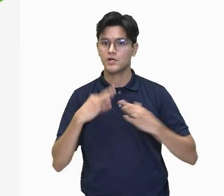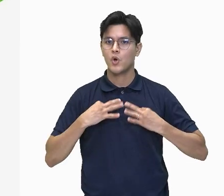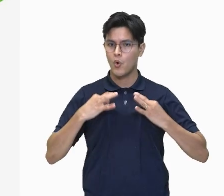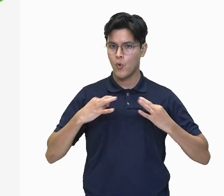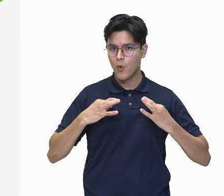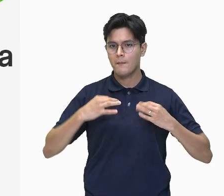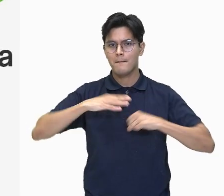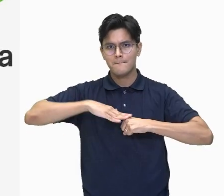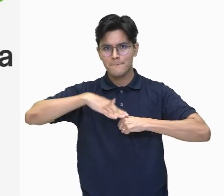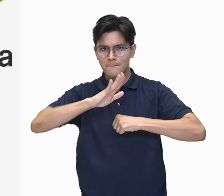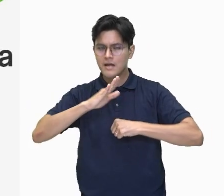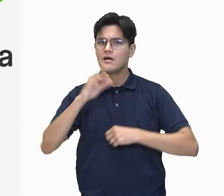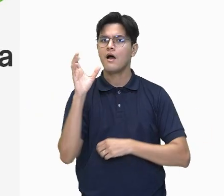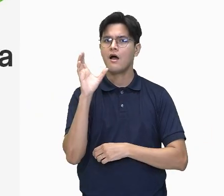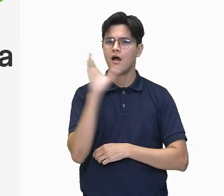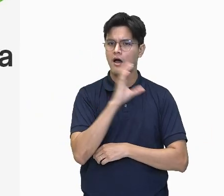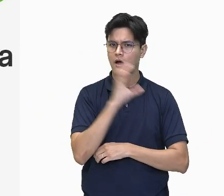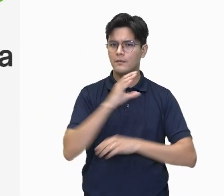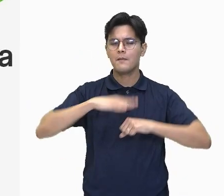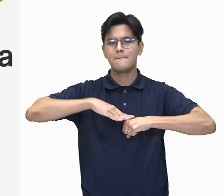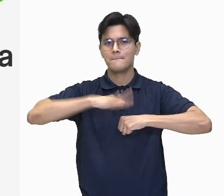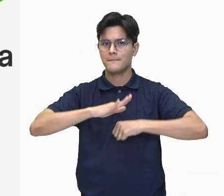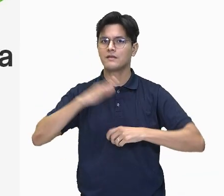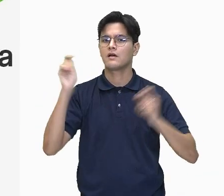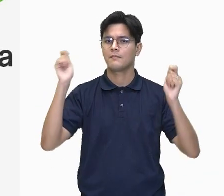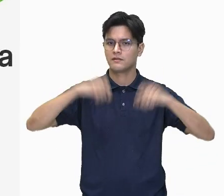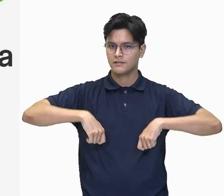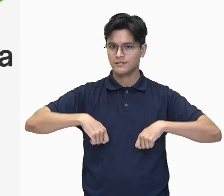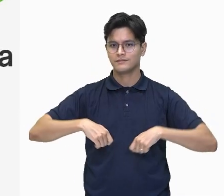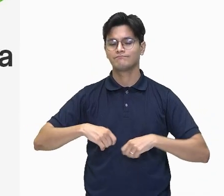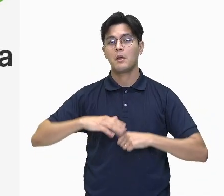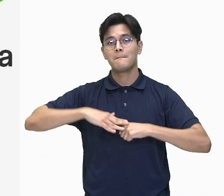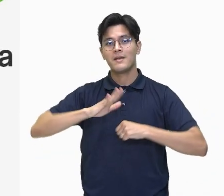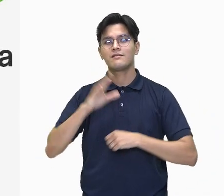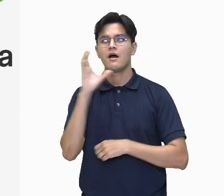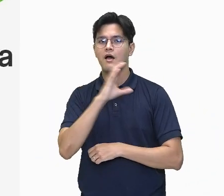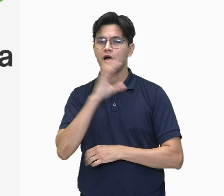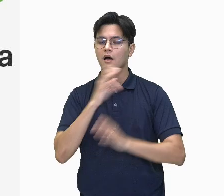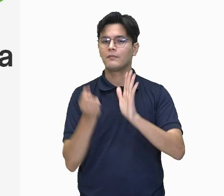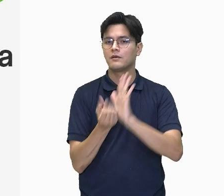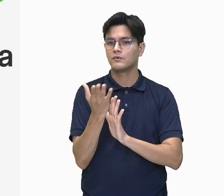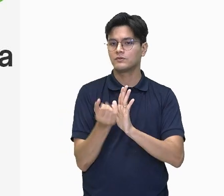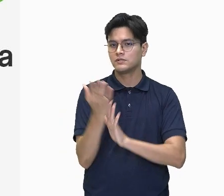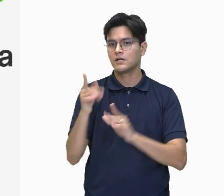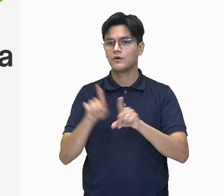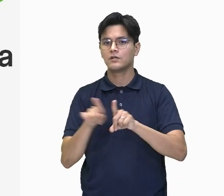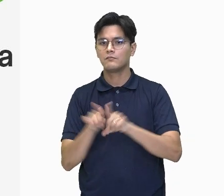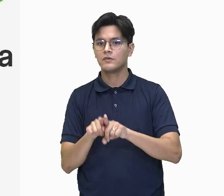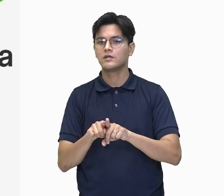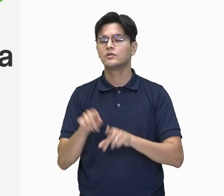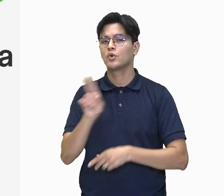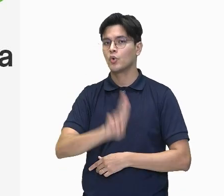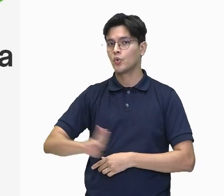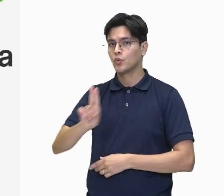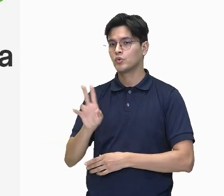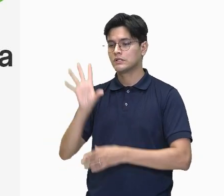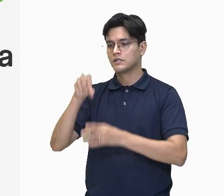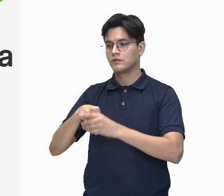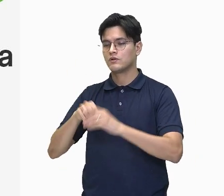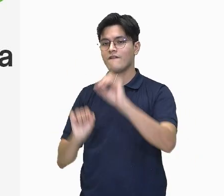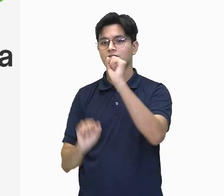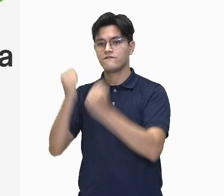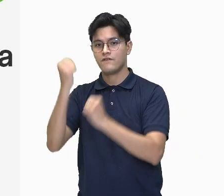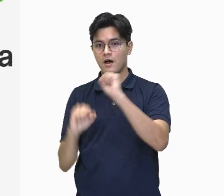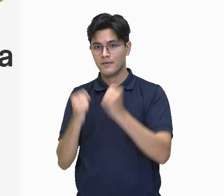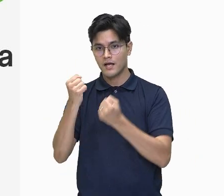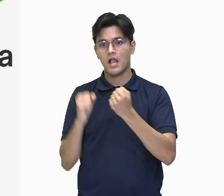potência, o que acelerou a produção e permitiu a instalação de fábricas em locais distantes de rios, porque antes